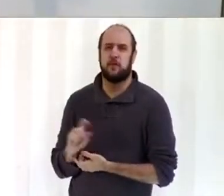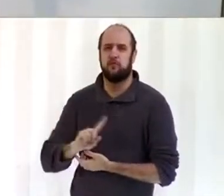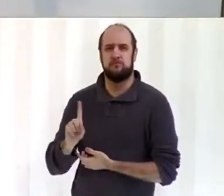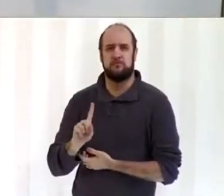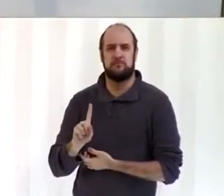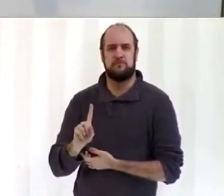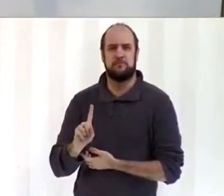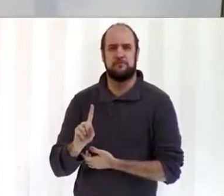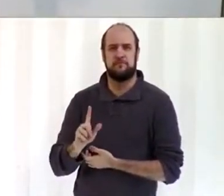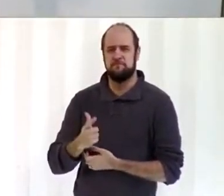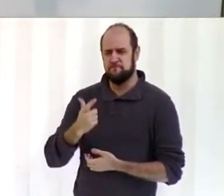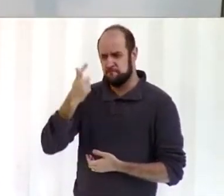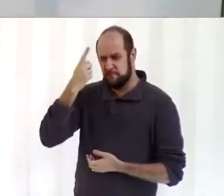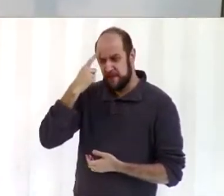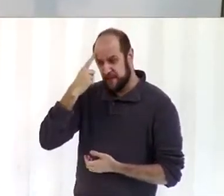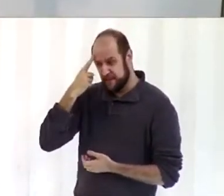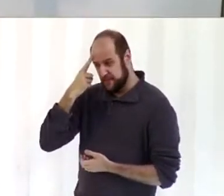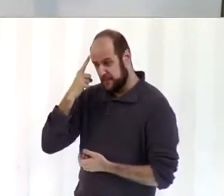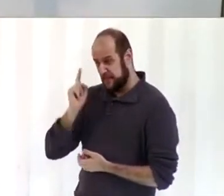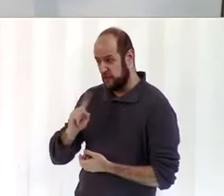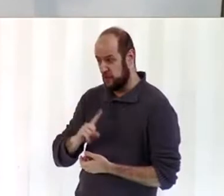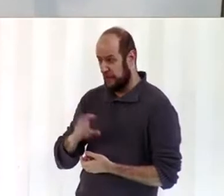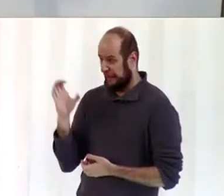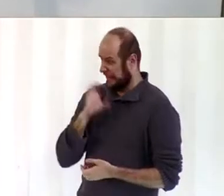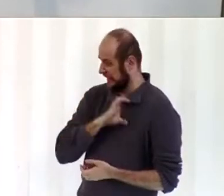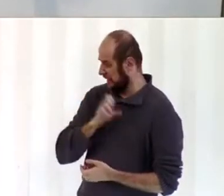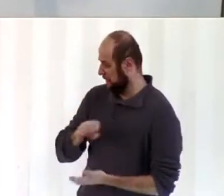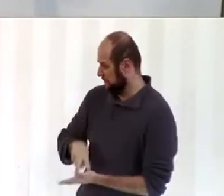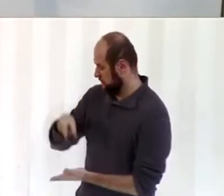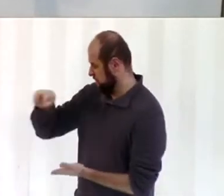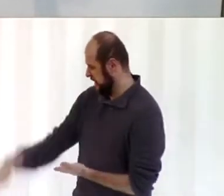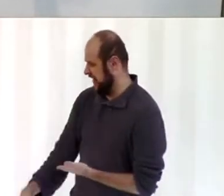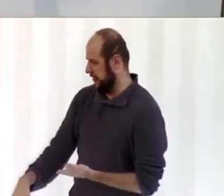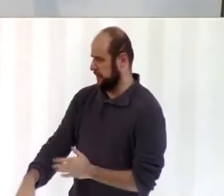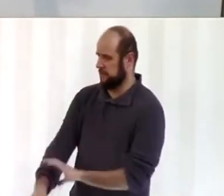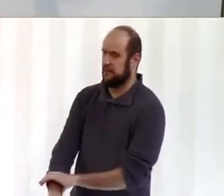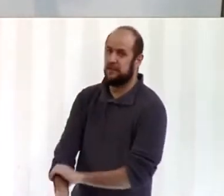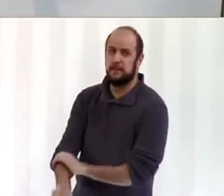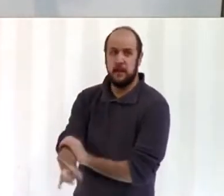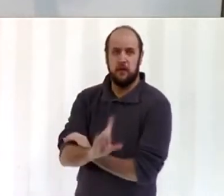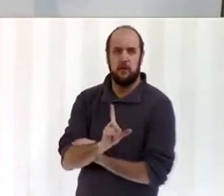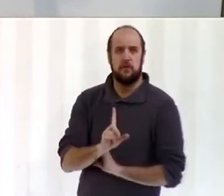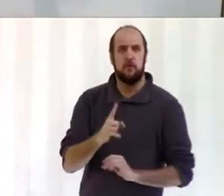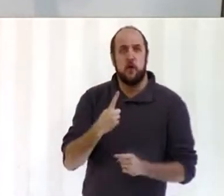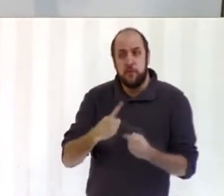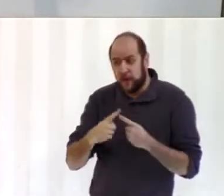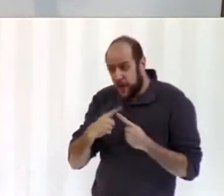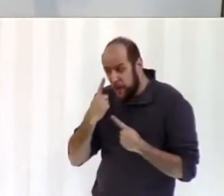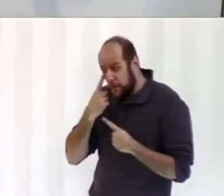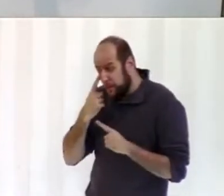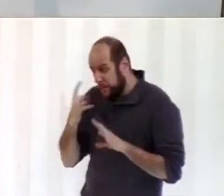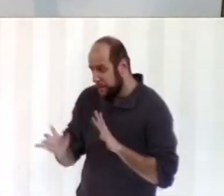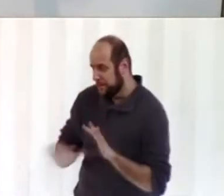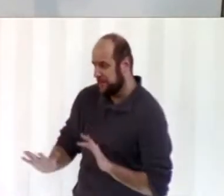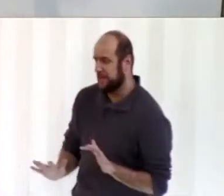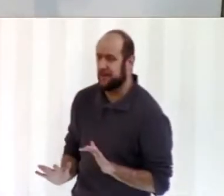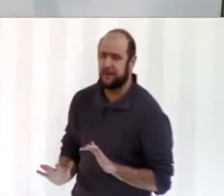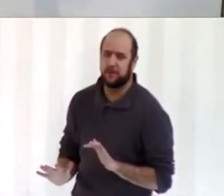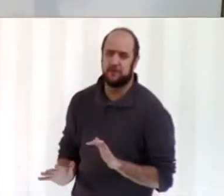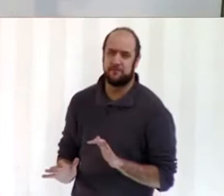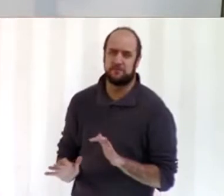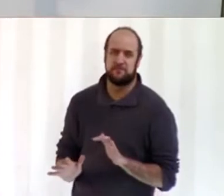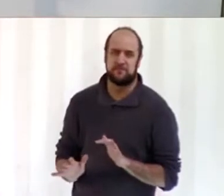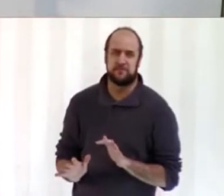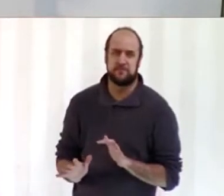imediatamente. Ele não se precipitou mergulhando nas águas escuras e lamacentas do Jordão.